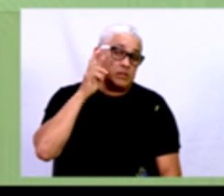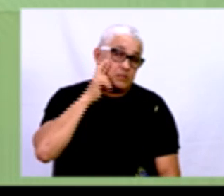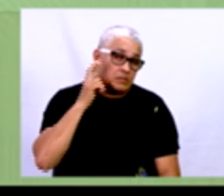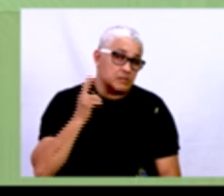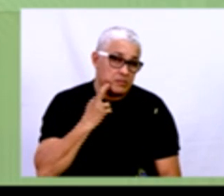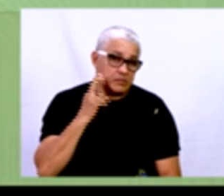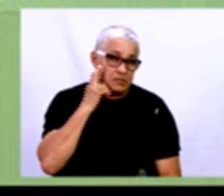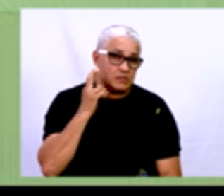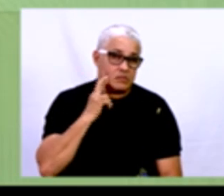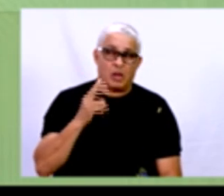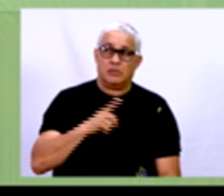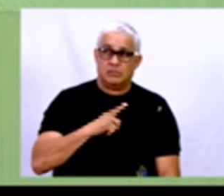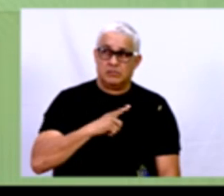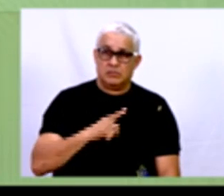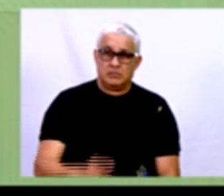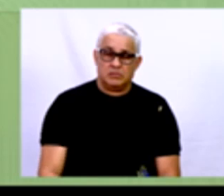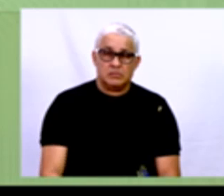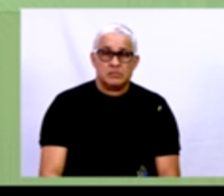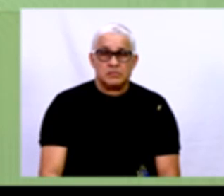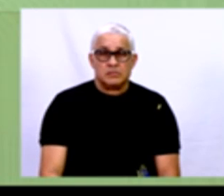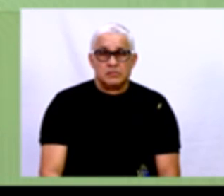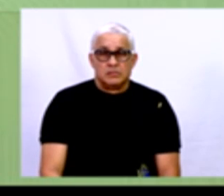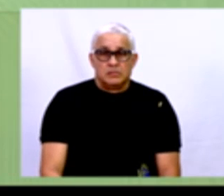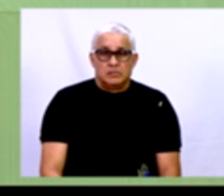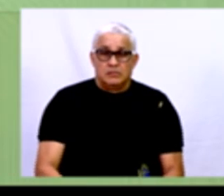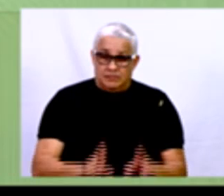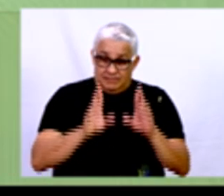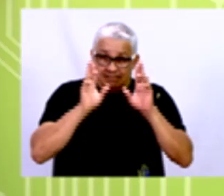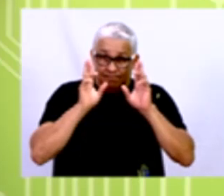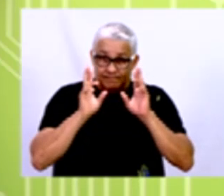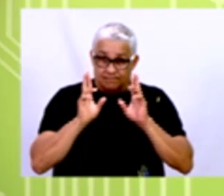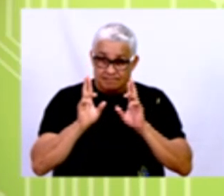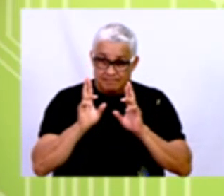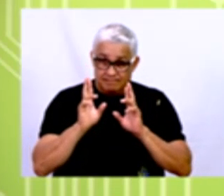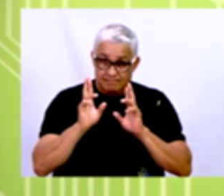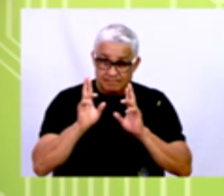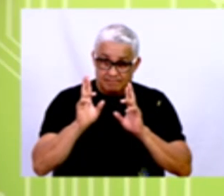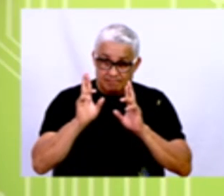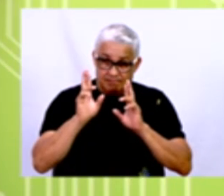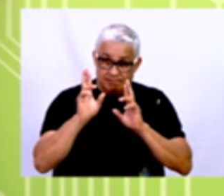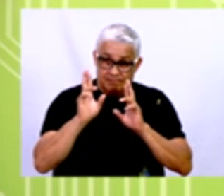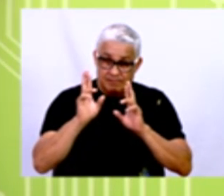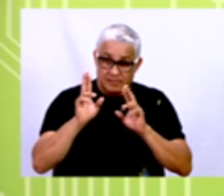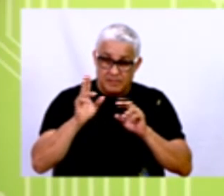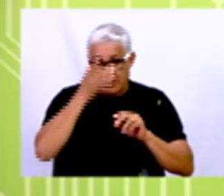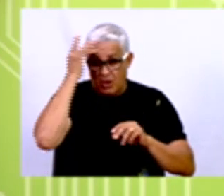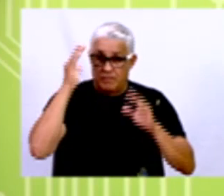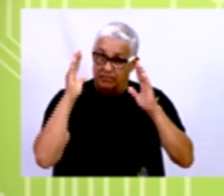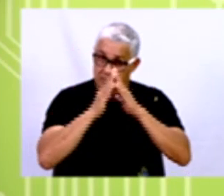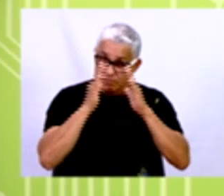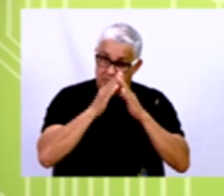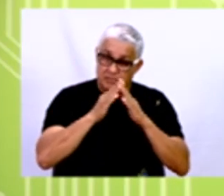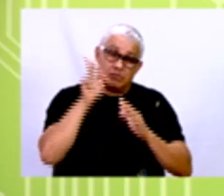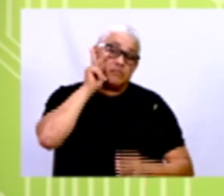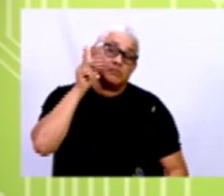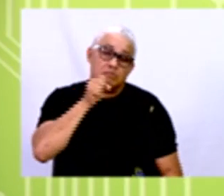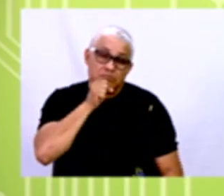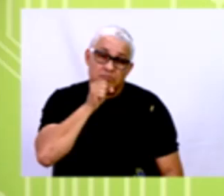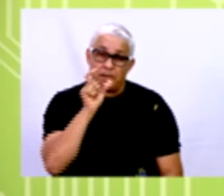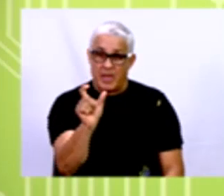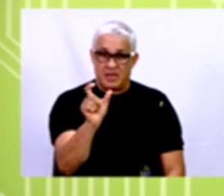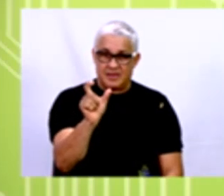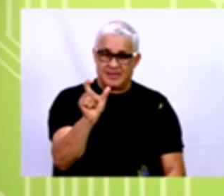né, nós temos uma diferença entre quem mora em Porto Velho, pronuncia as palavras de uma